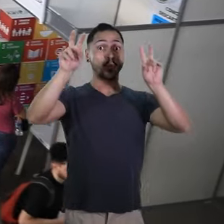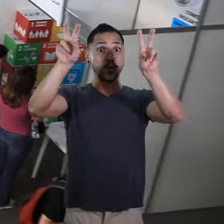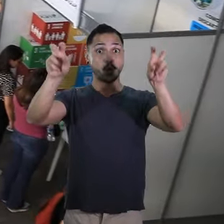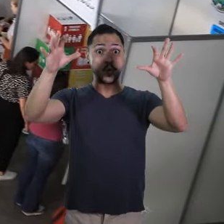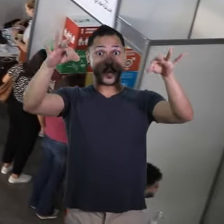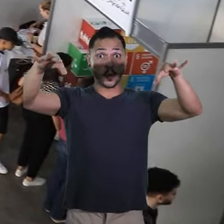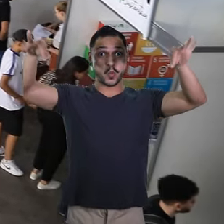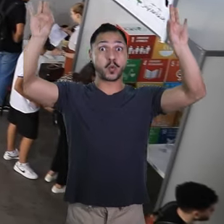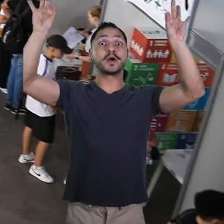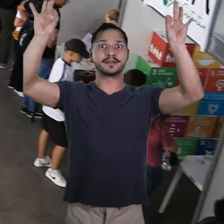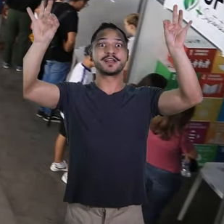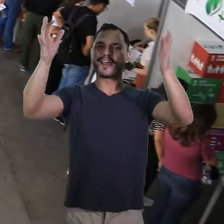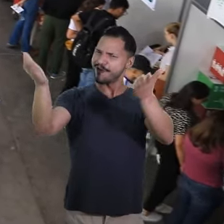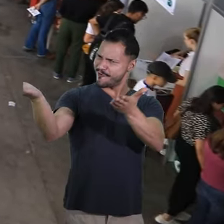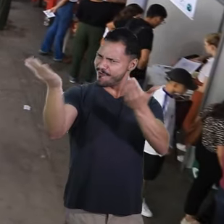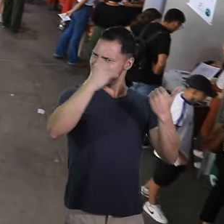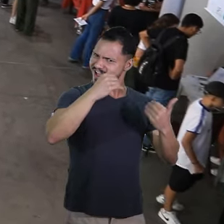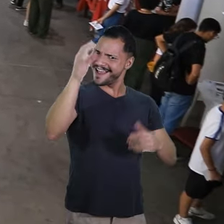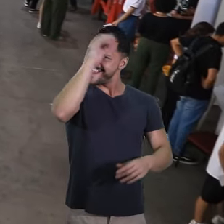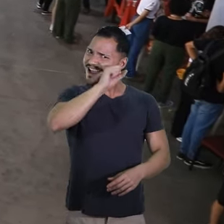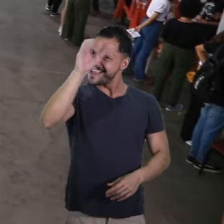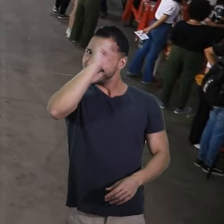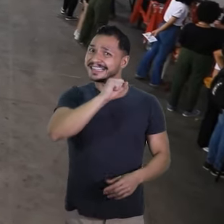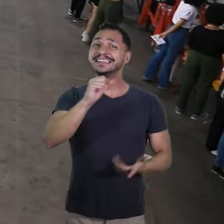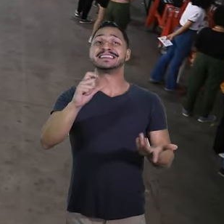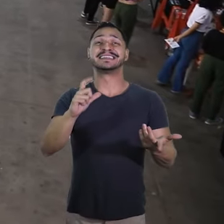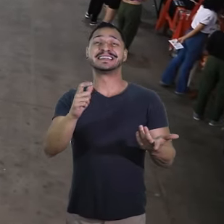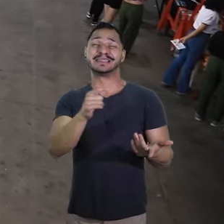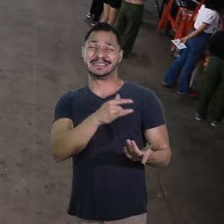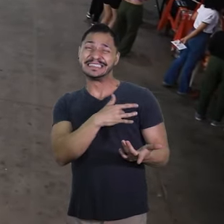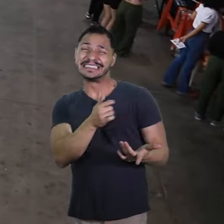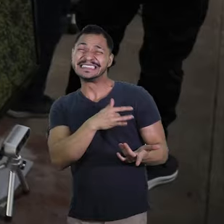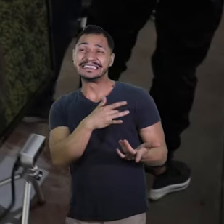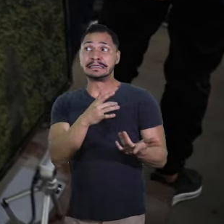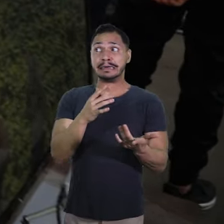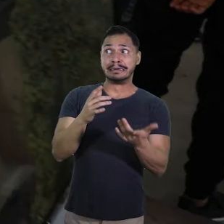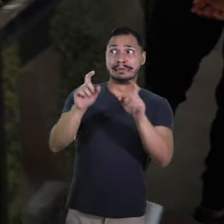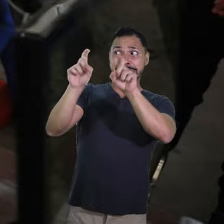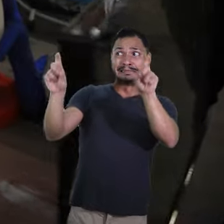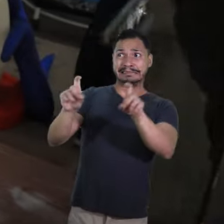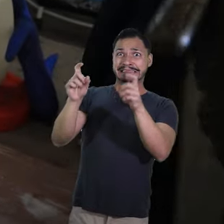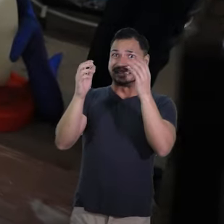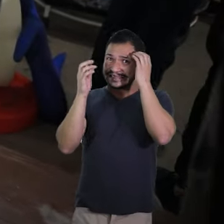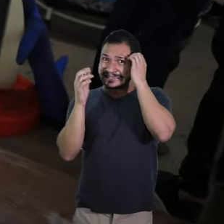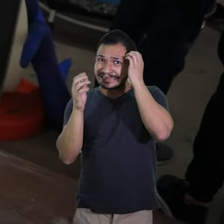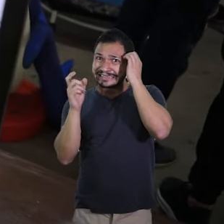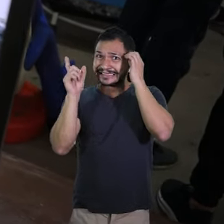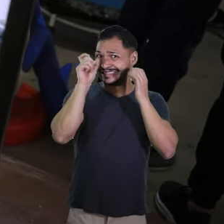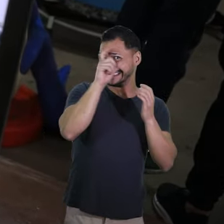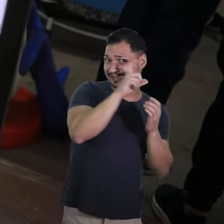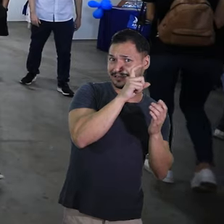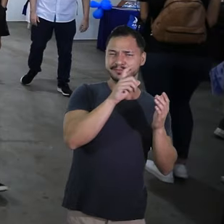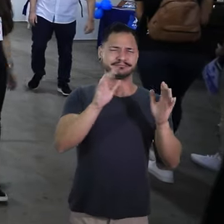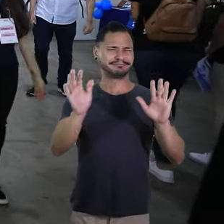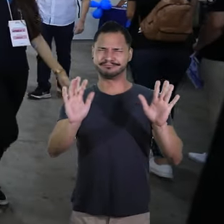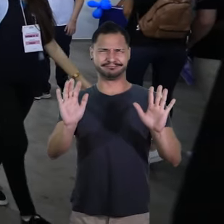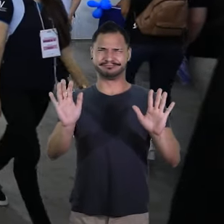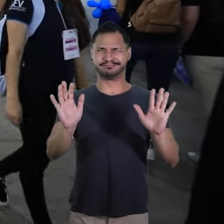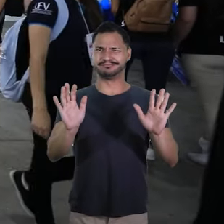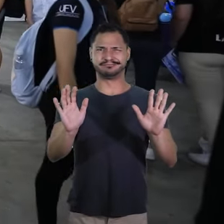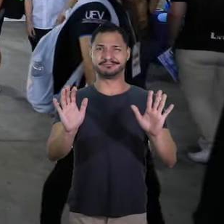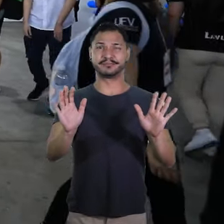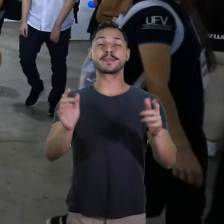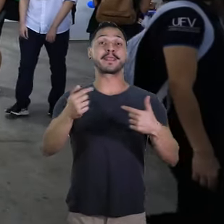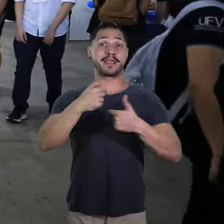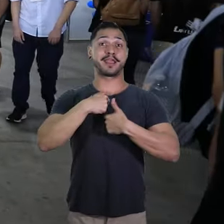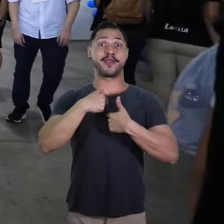muito em alta agora, IA também principalmente. E é bom que a gente chame esses alunos para aprender mais, porque eu acho que tem muita pouca gente que tem medo, às vezes,